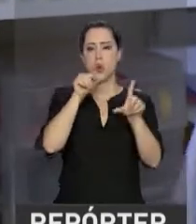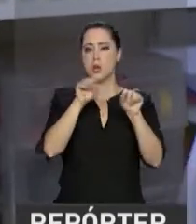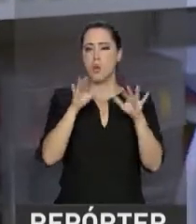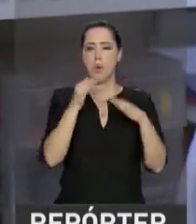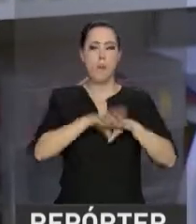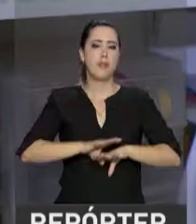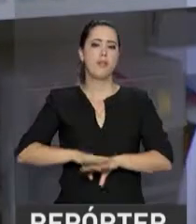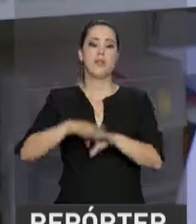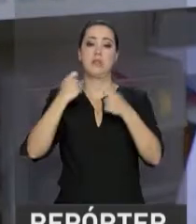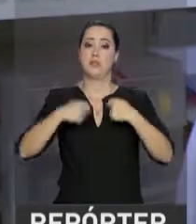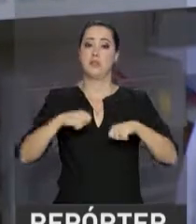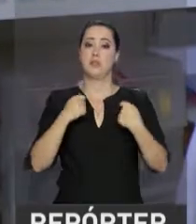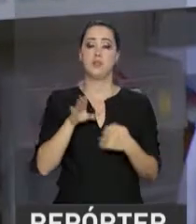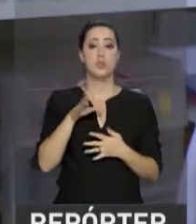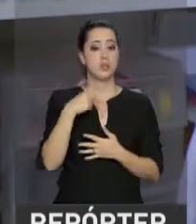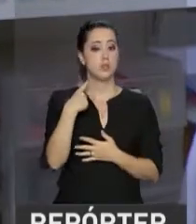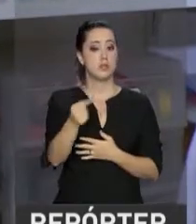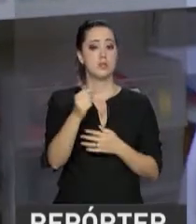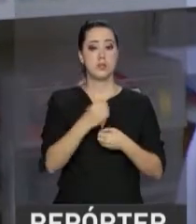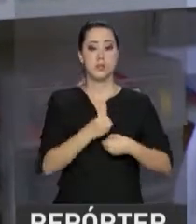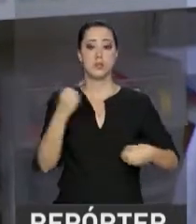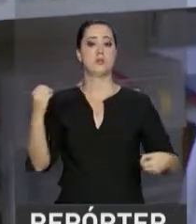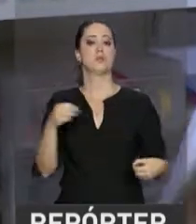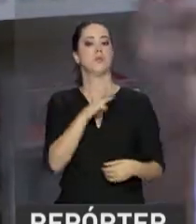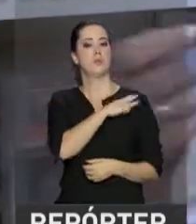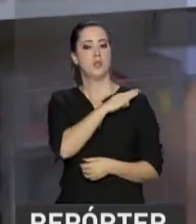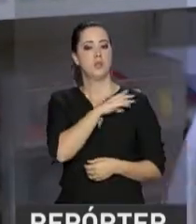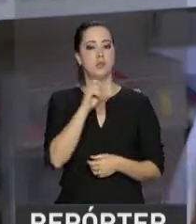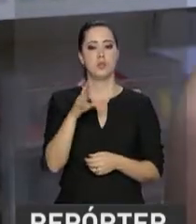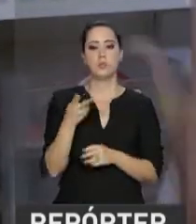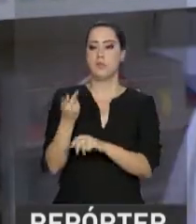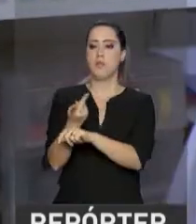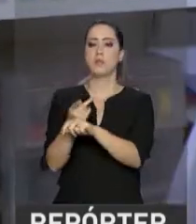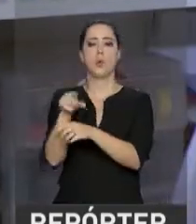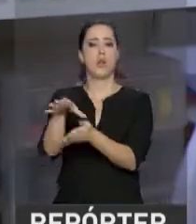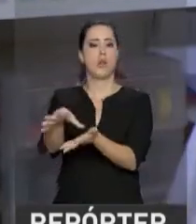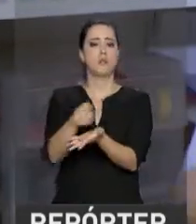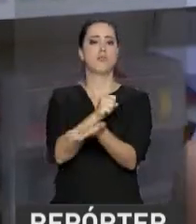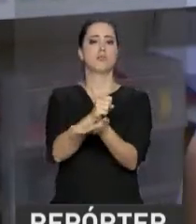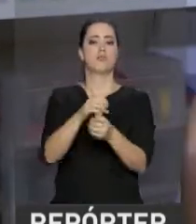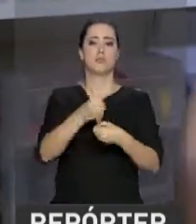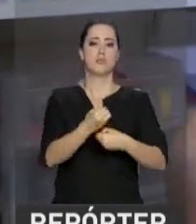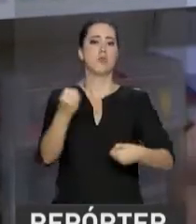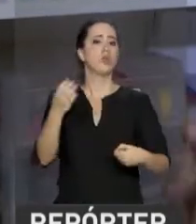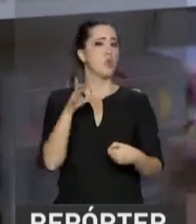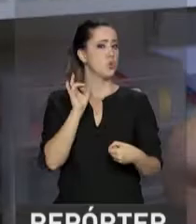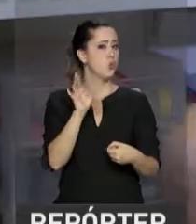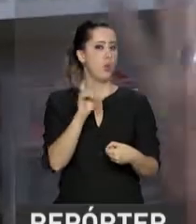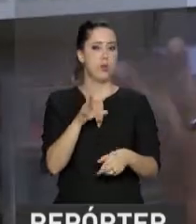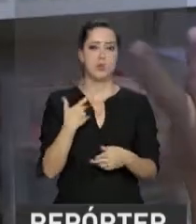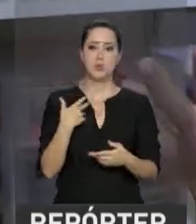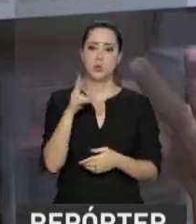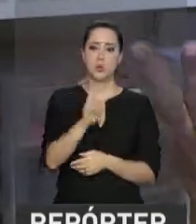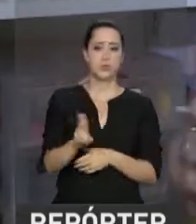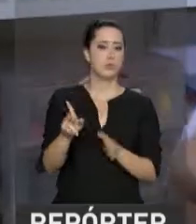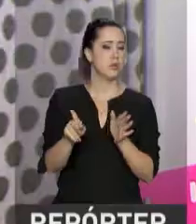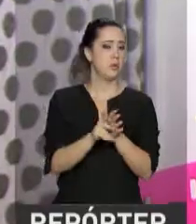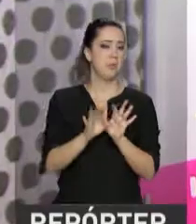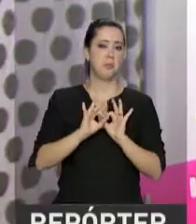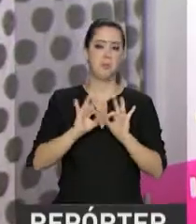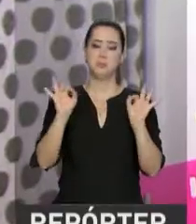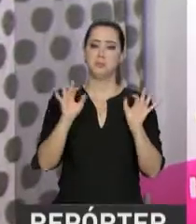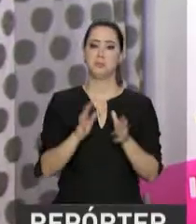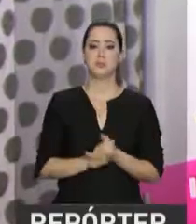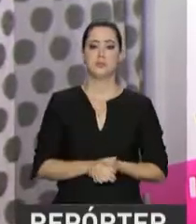matérias que você precisava e você já sabe com um diploma de ensino médio você só precisaria pegar na secretaria realmente e utilizar porque você quisesse